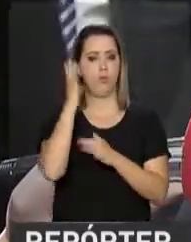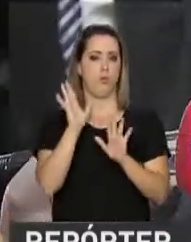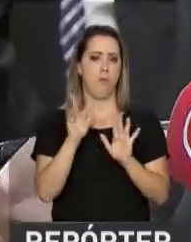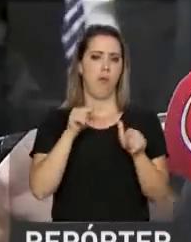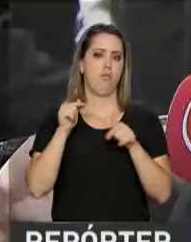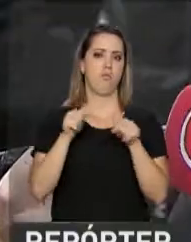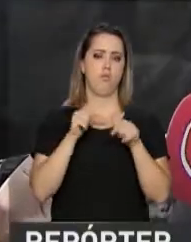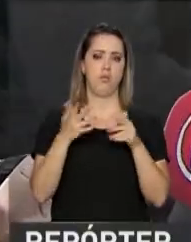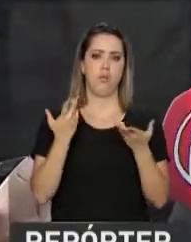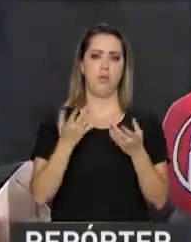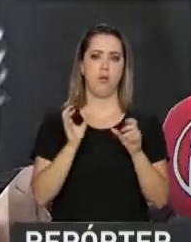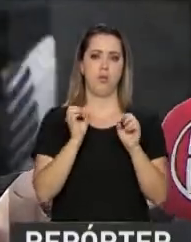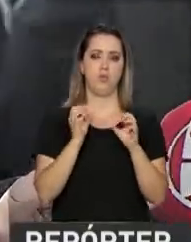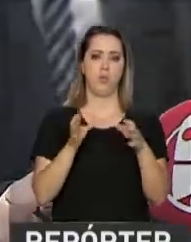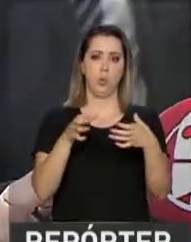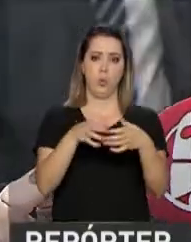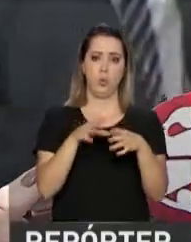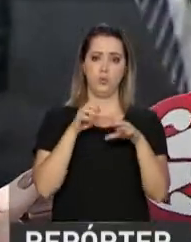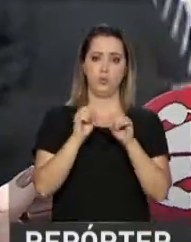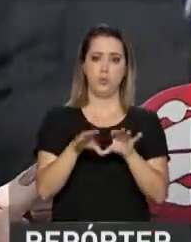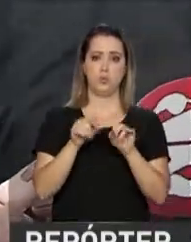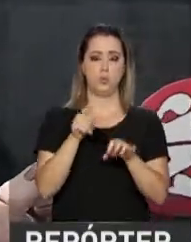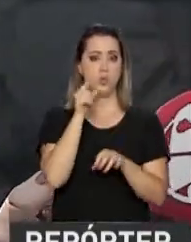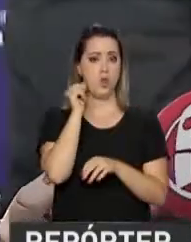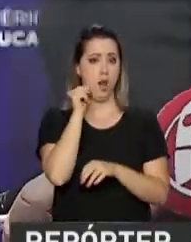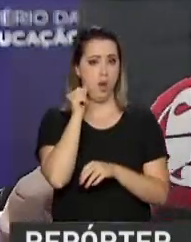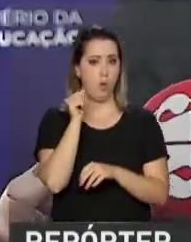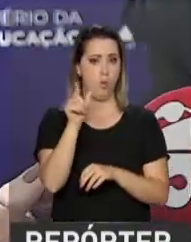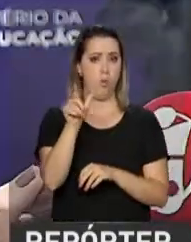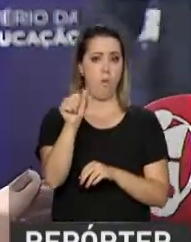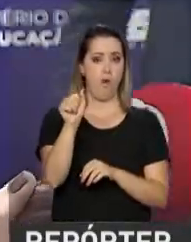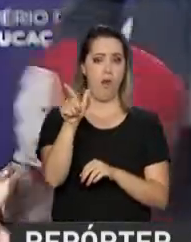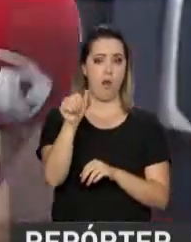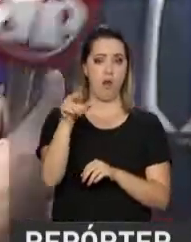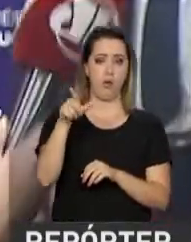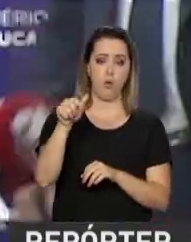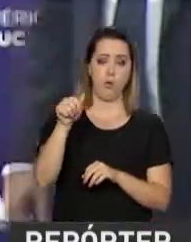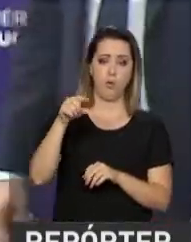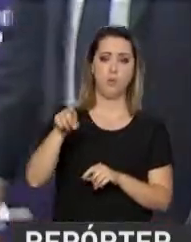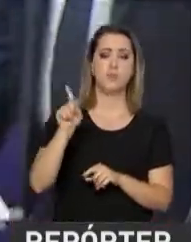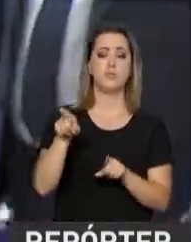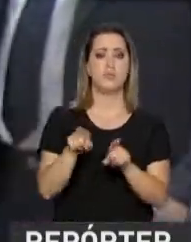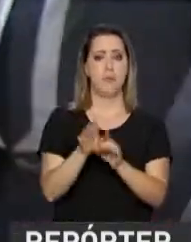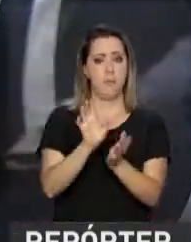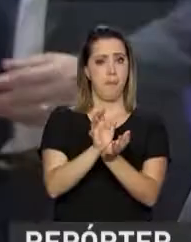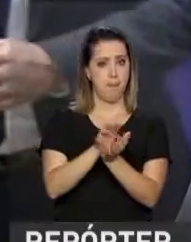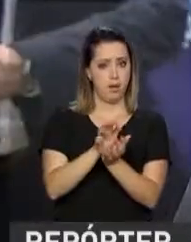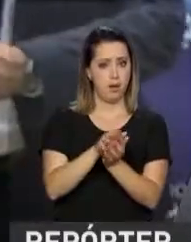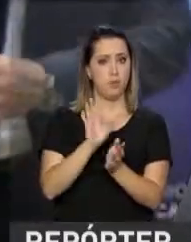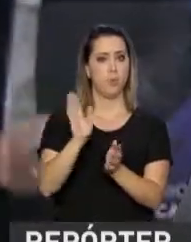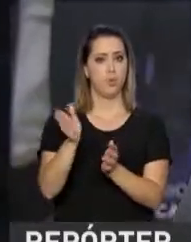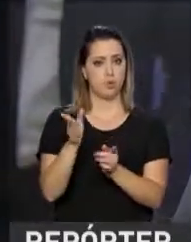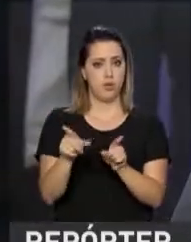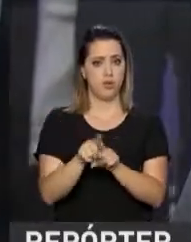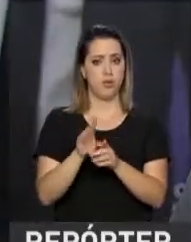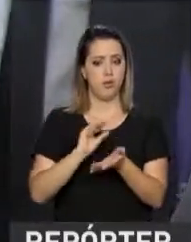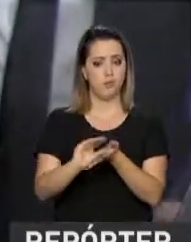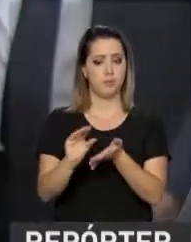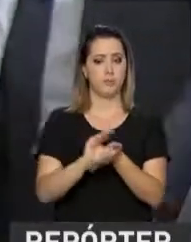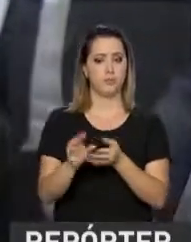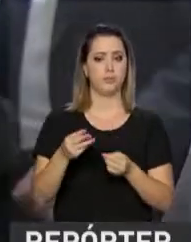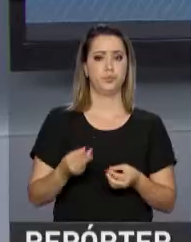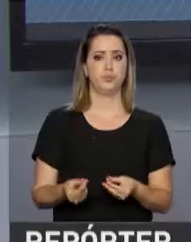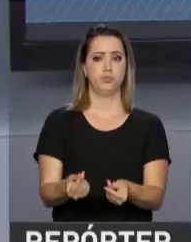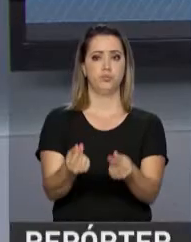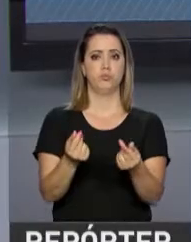da rede de educação do estado de alagoas e também no estado de pernambuco que já foi contemplado com relação à liberação de